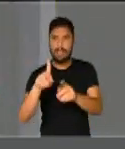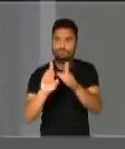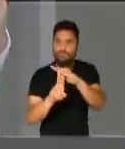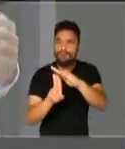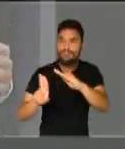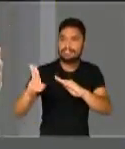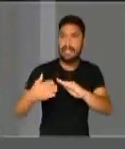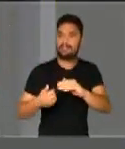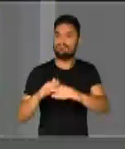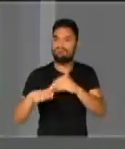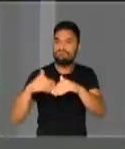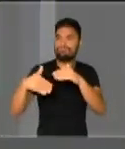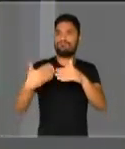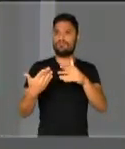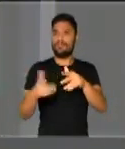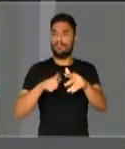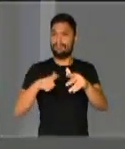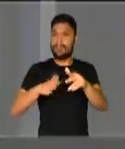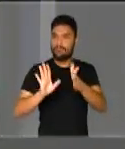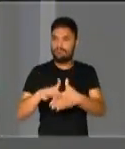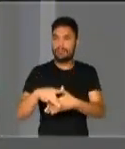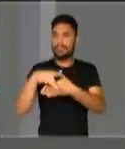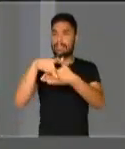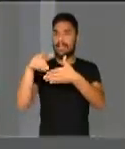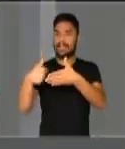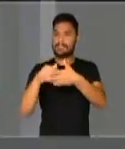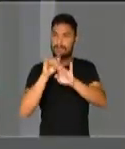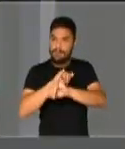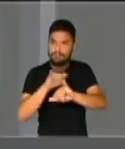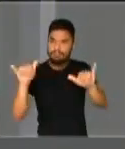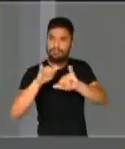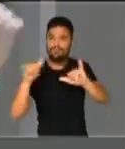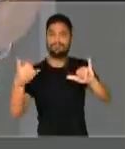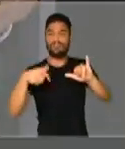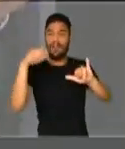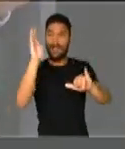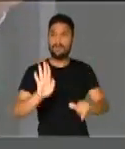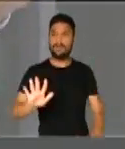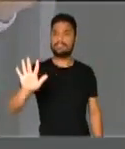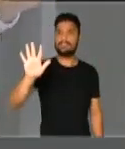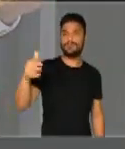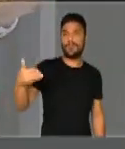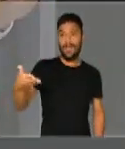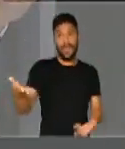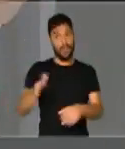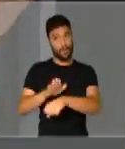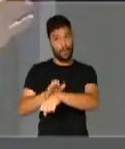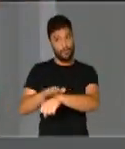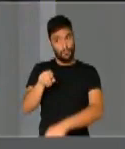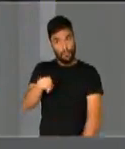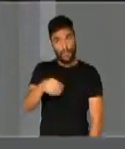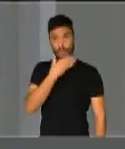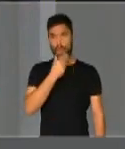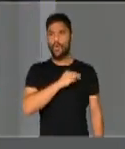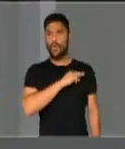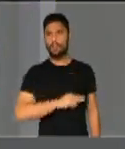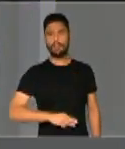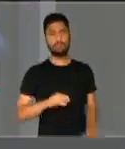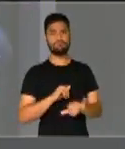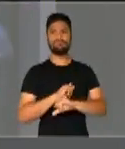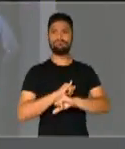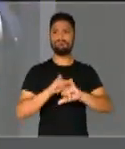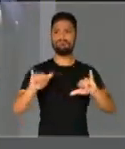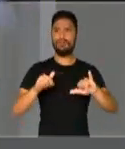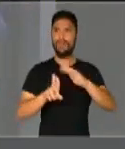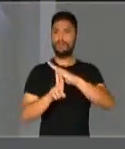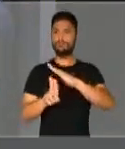vida, que as universidades assumem um protagonismo para falar desse país. Exatamente nesse momento, o ministro vem à pública